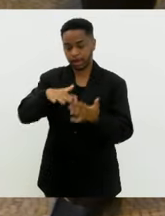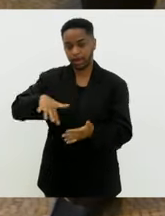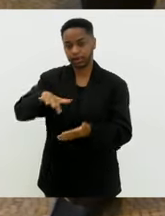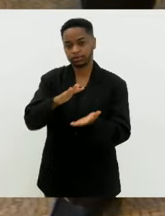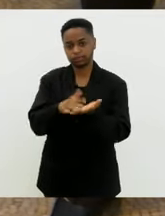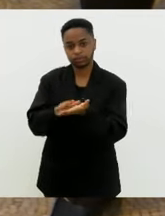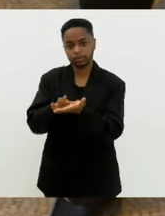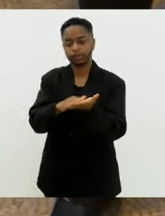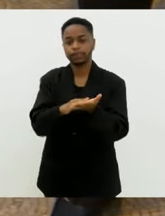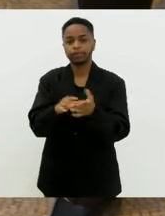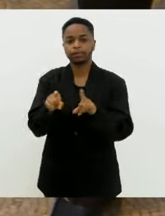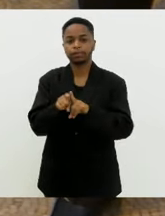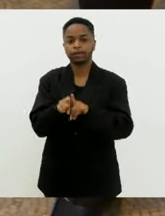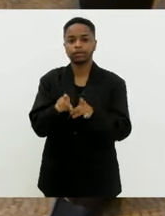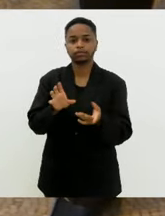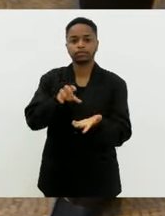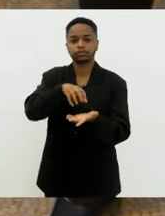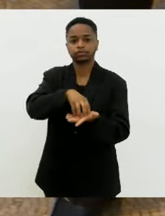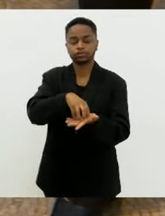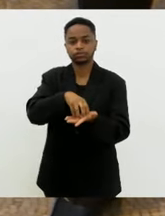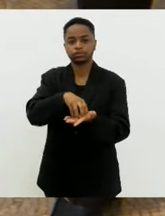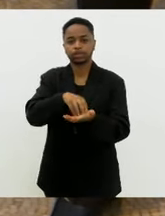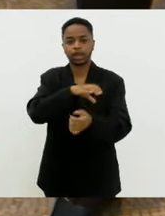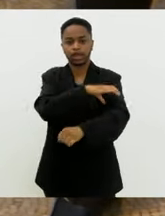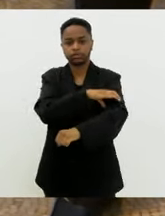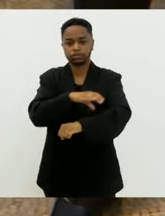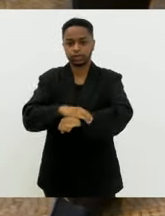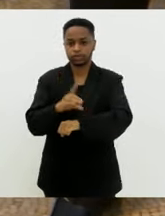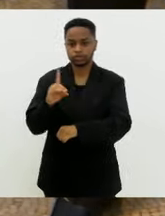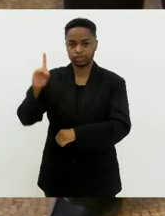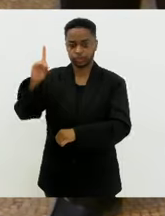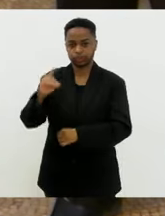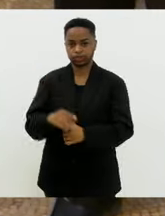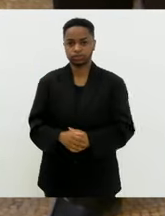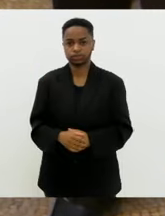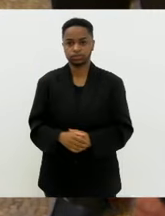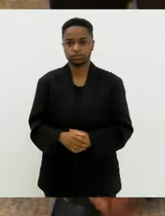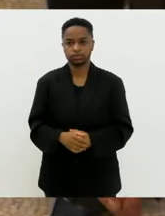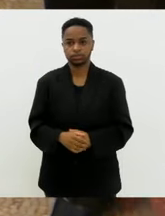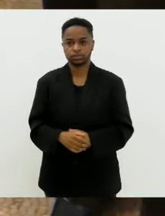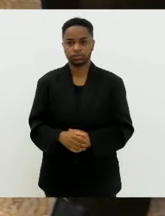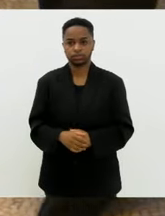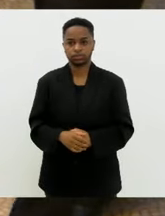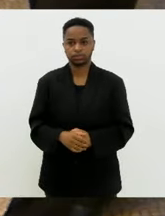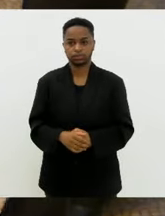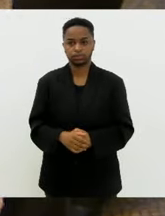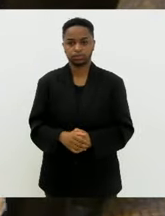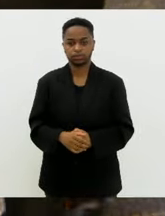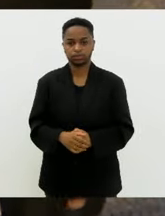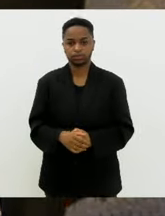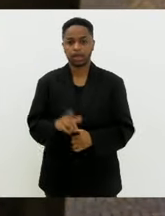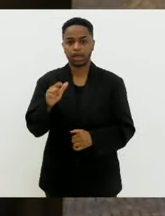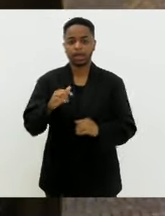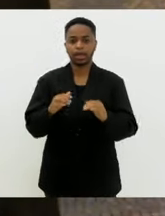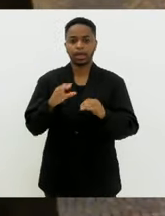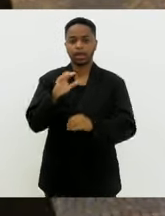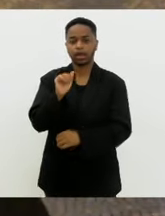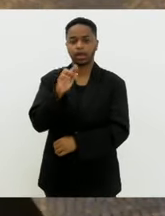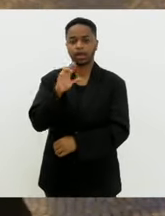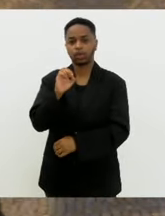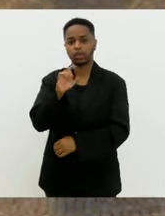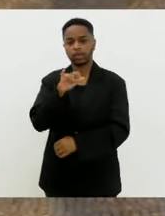a sede das Assembleias de Deus de Madureira, que é ali na Carolina Machado 174,